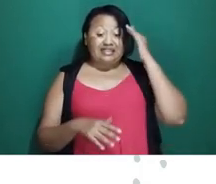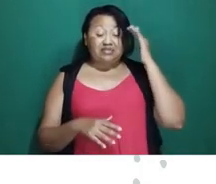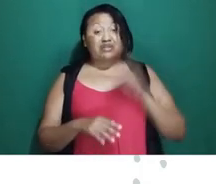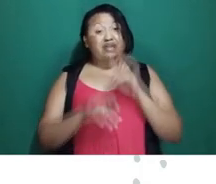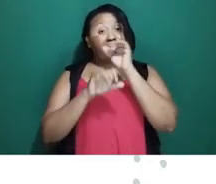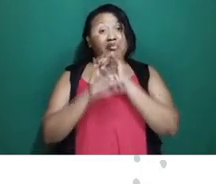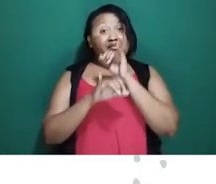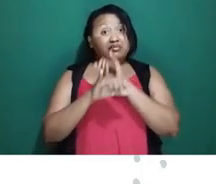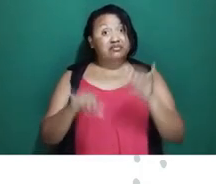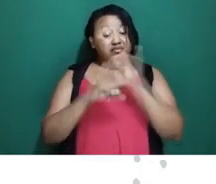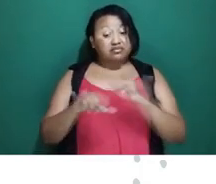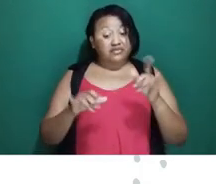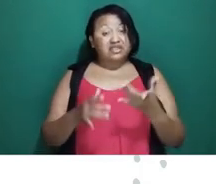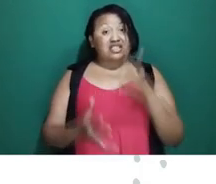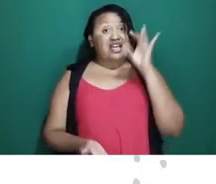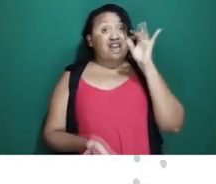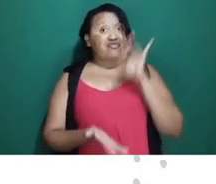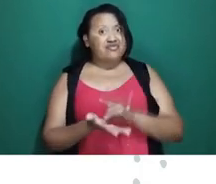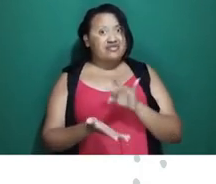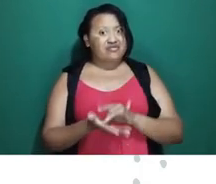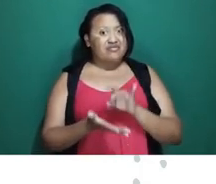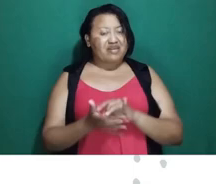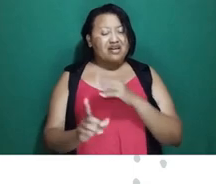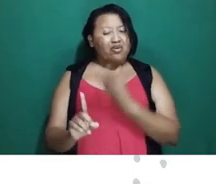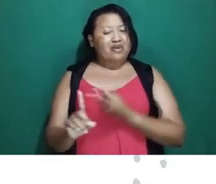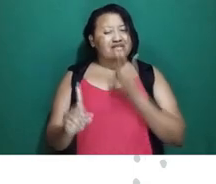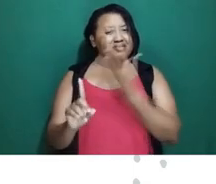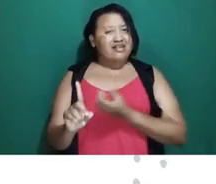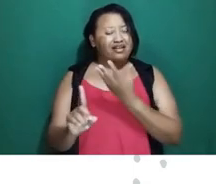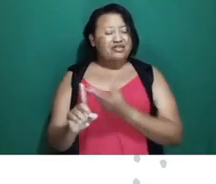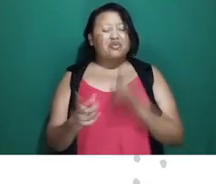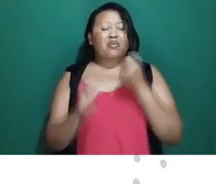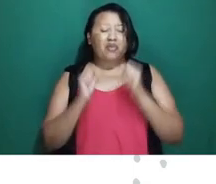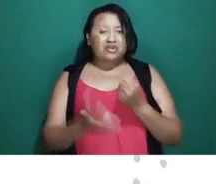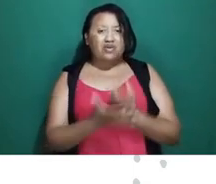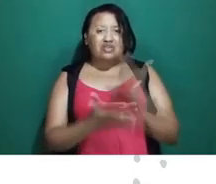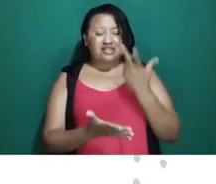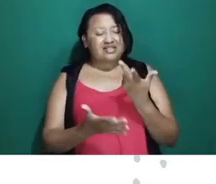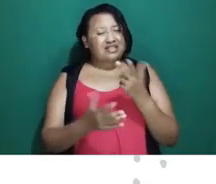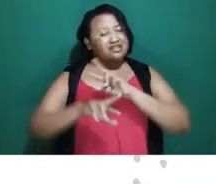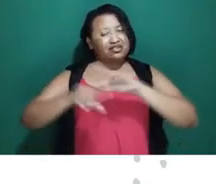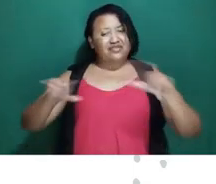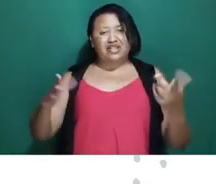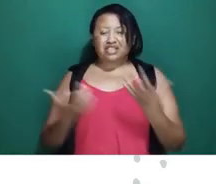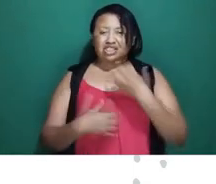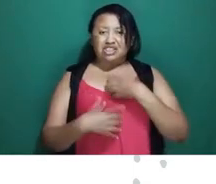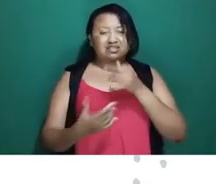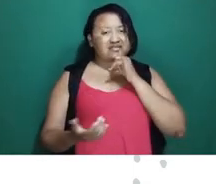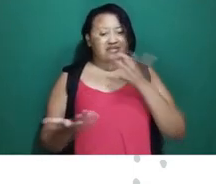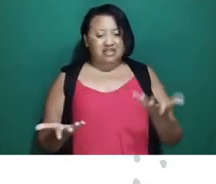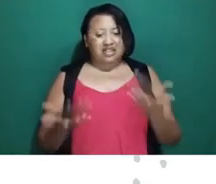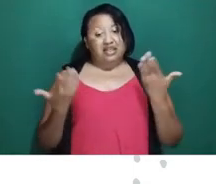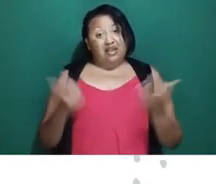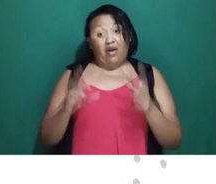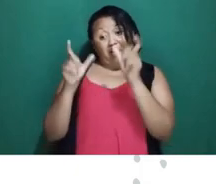que afirma que o assédio pode ocorrer de diversas formas parte verbal da charge contém